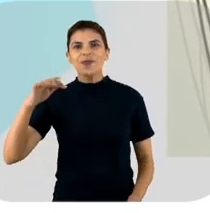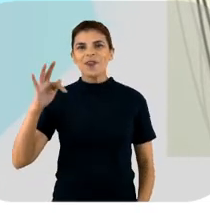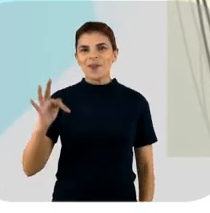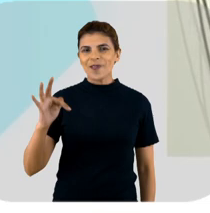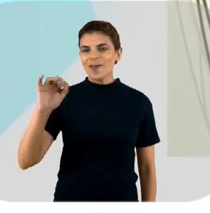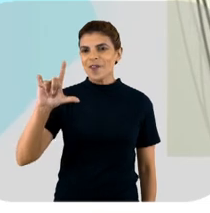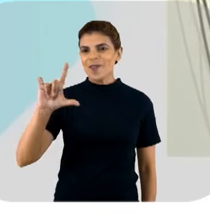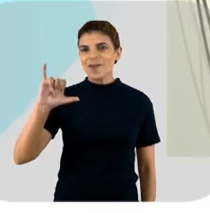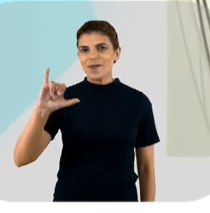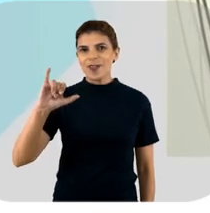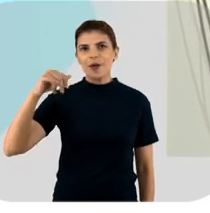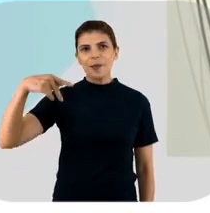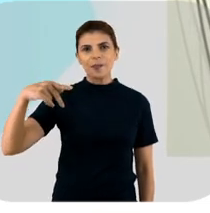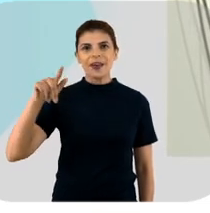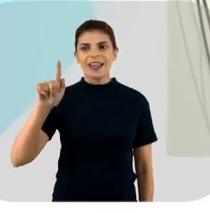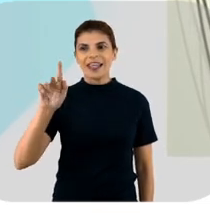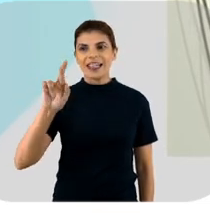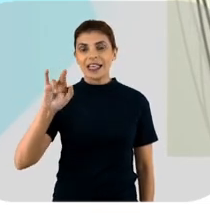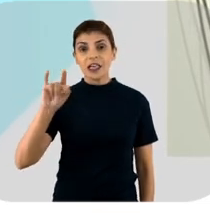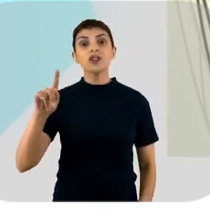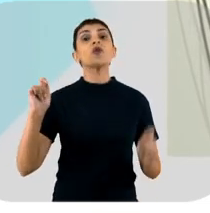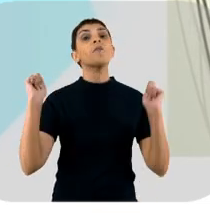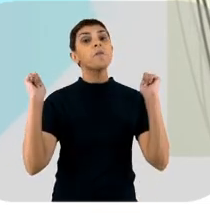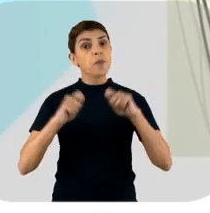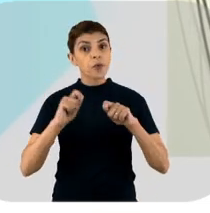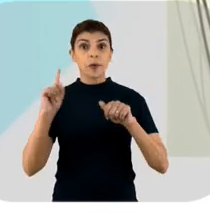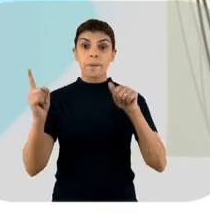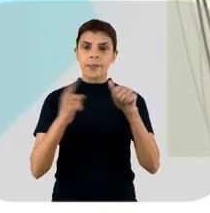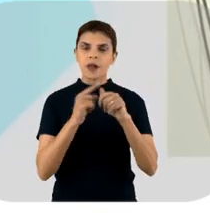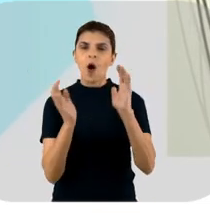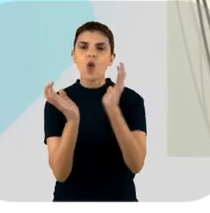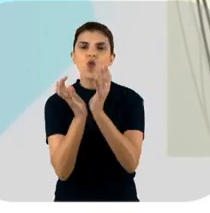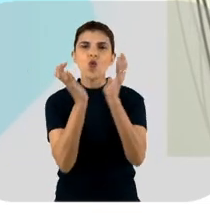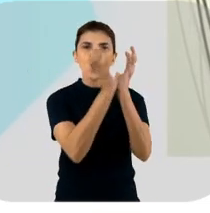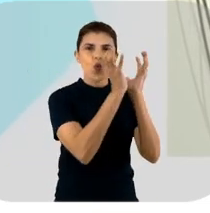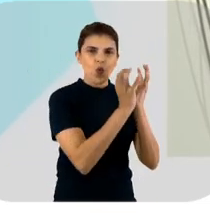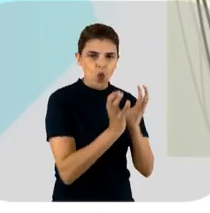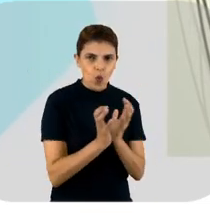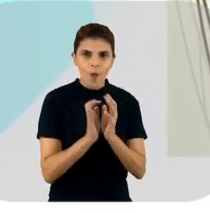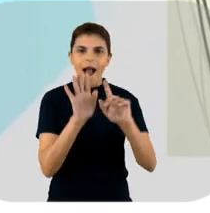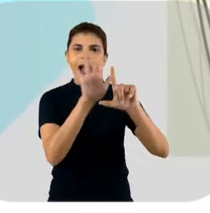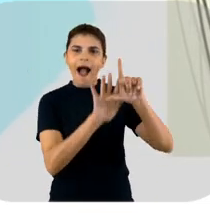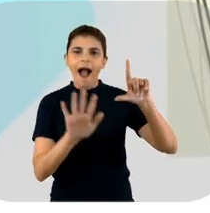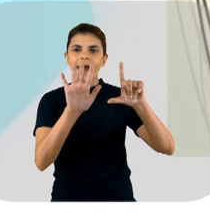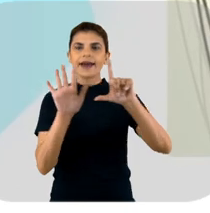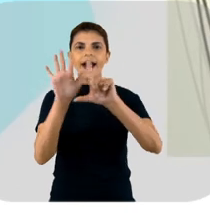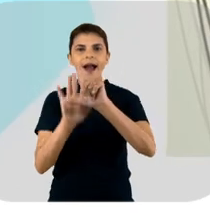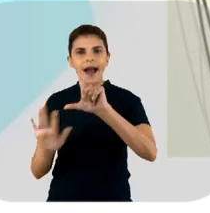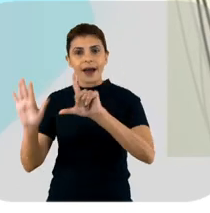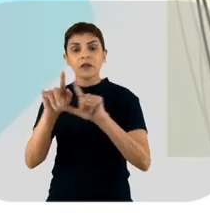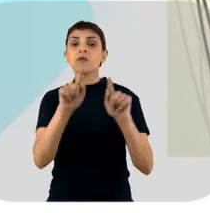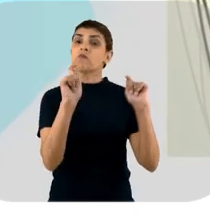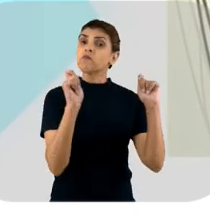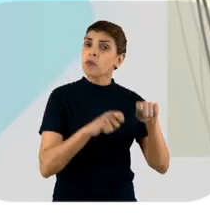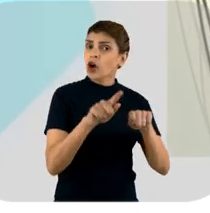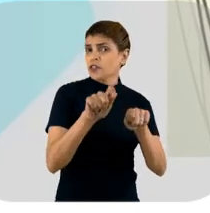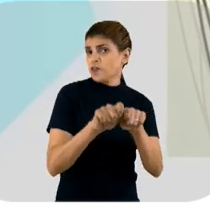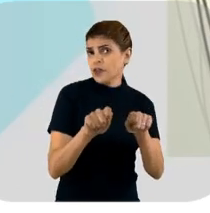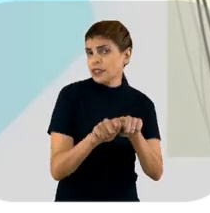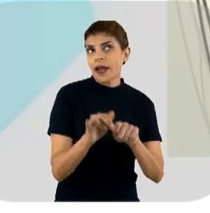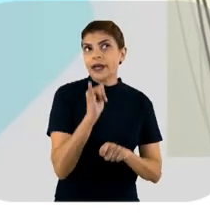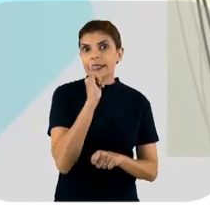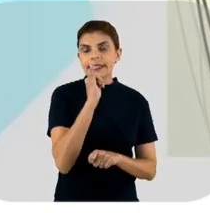E o Flipgrid faz com que esses vídeos possam ser, primeiro, agrupados por áreas. Você